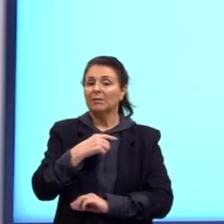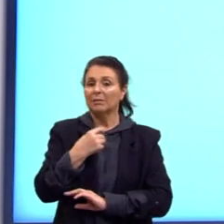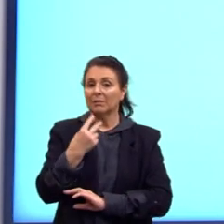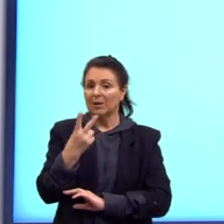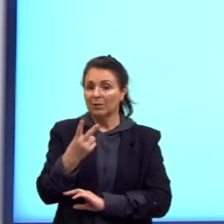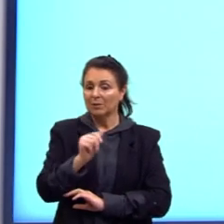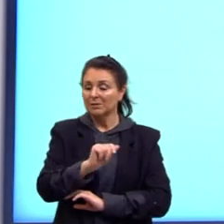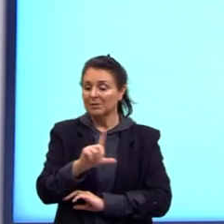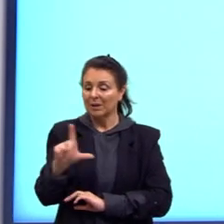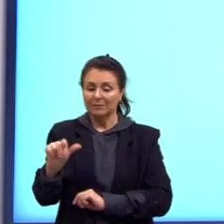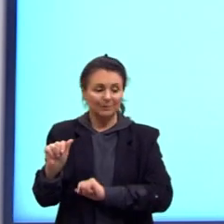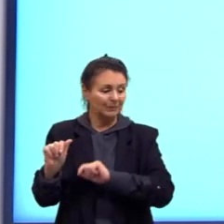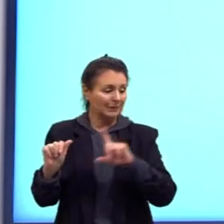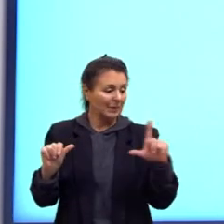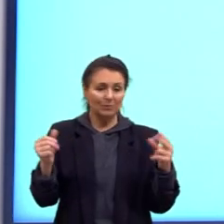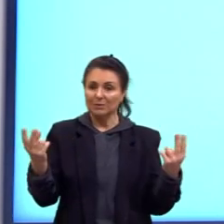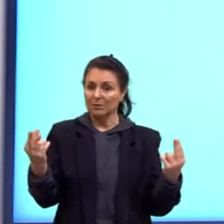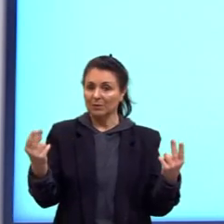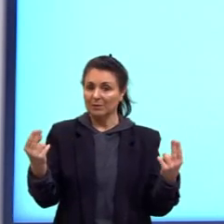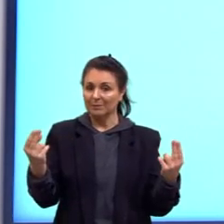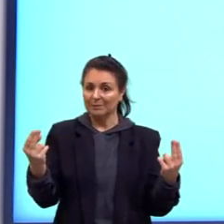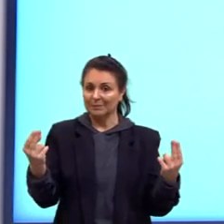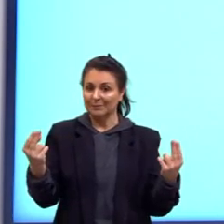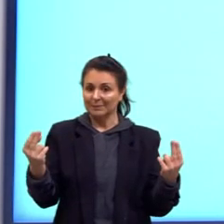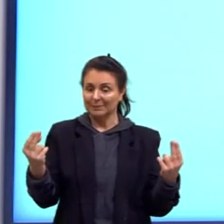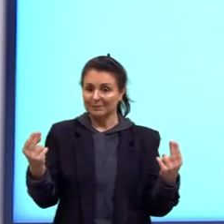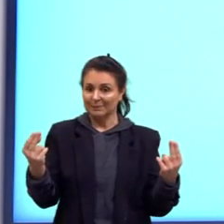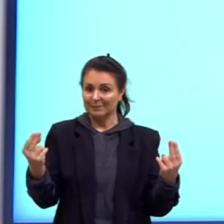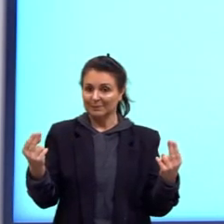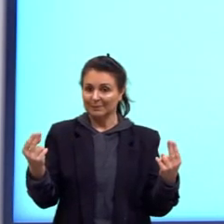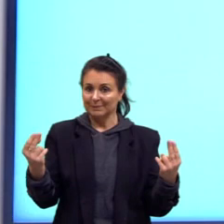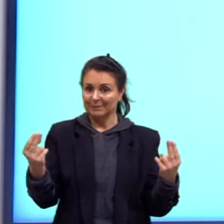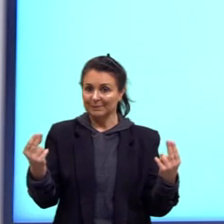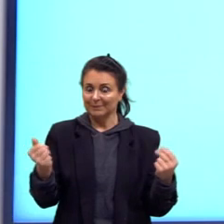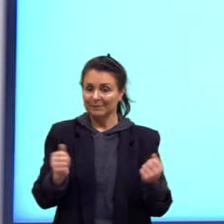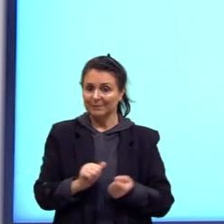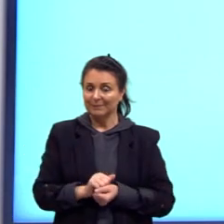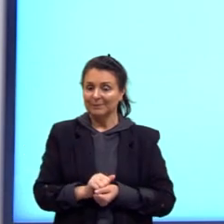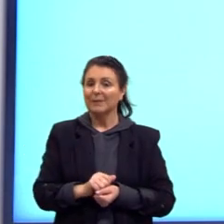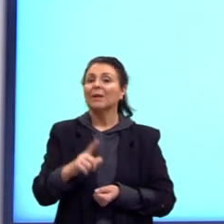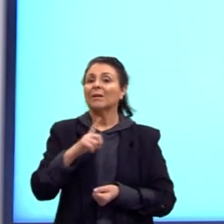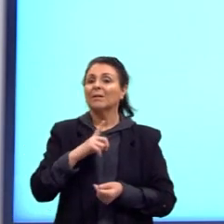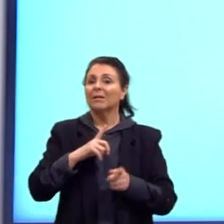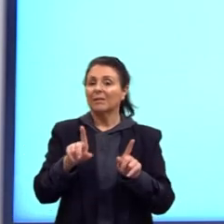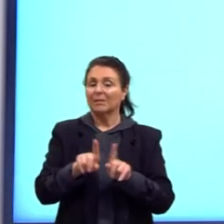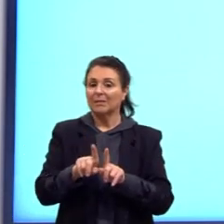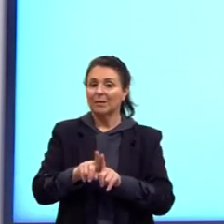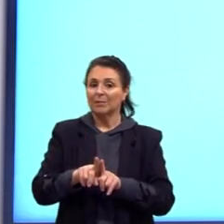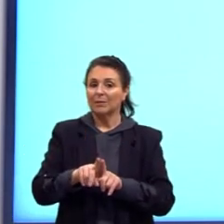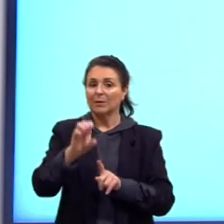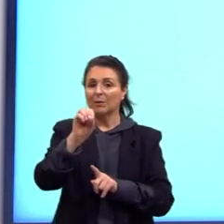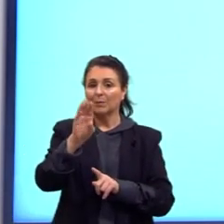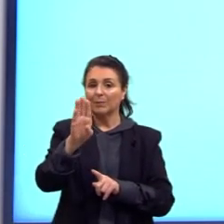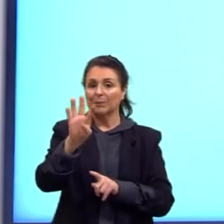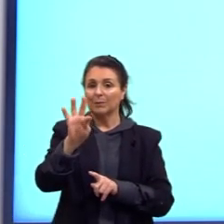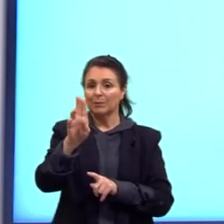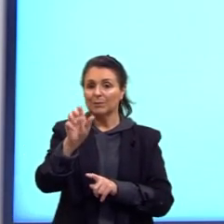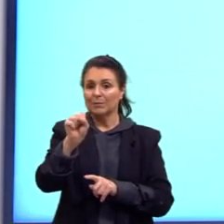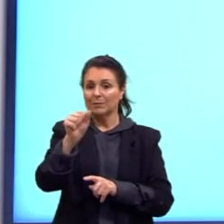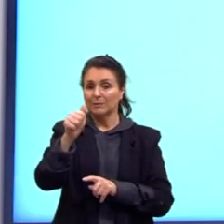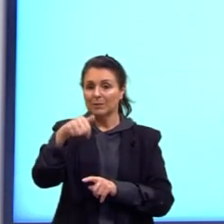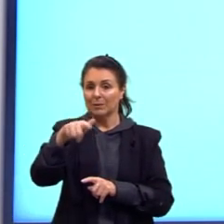lados congruentes dois lados iguais nós temos então obtusângulo